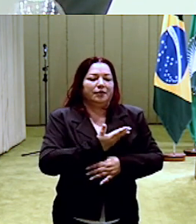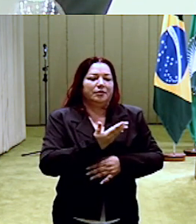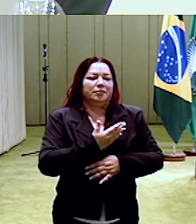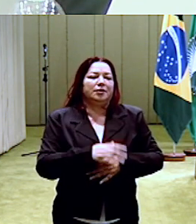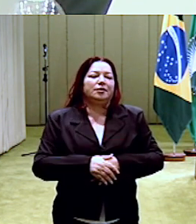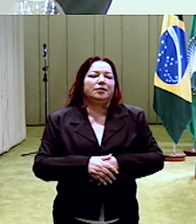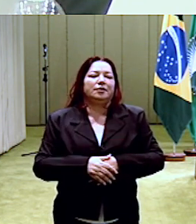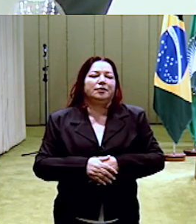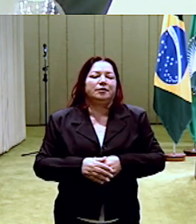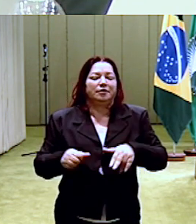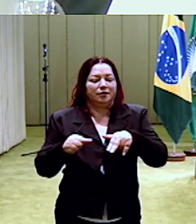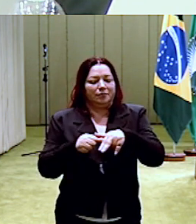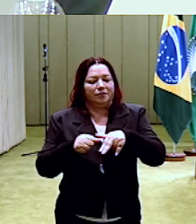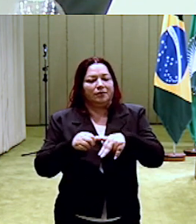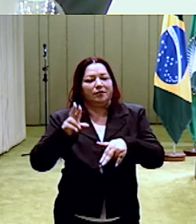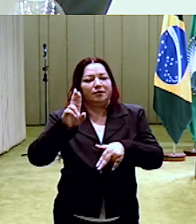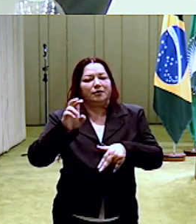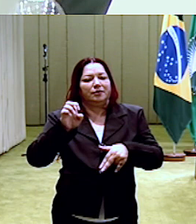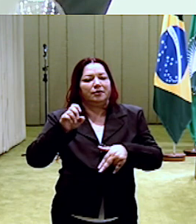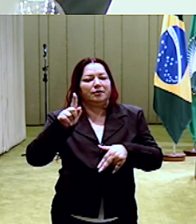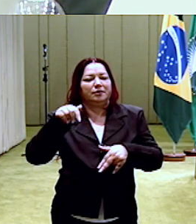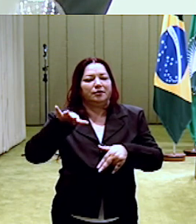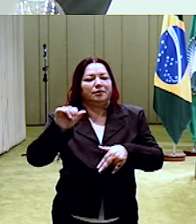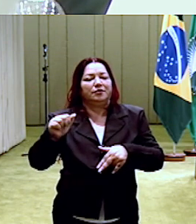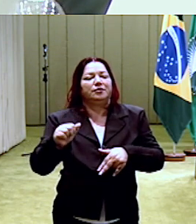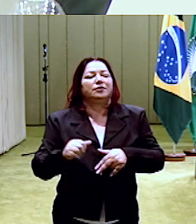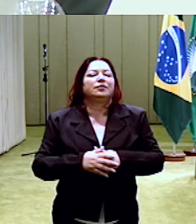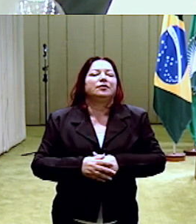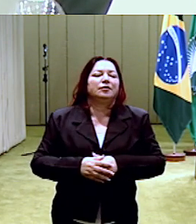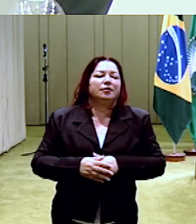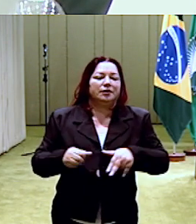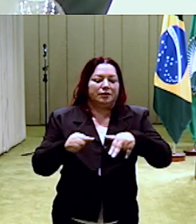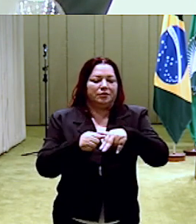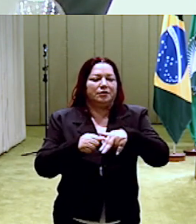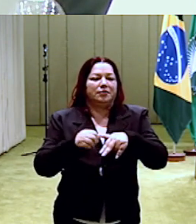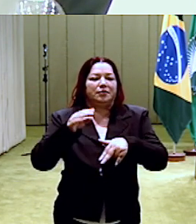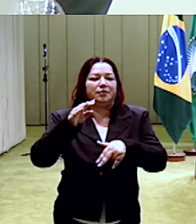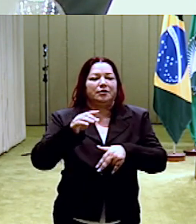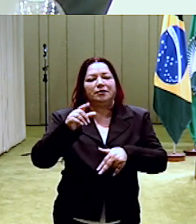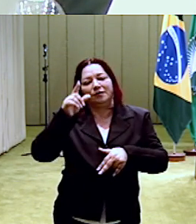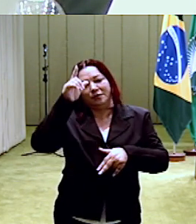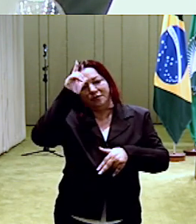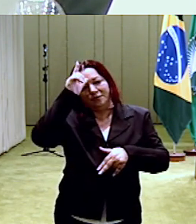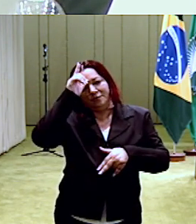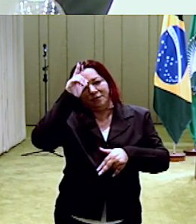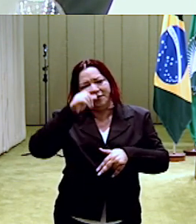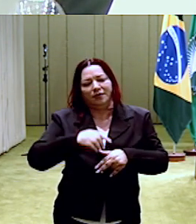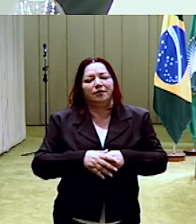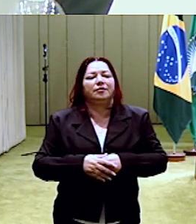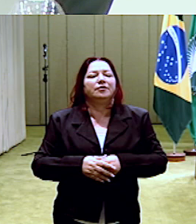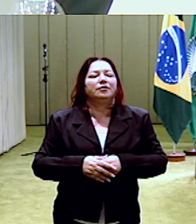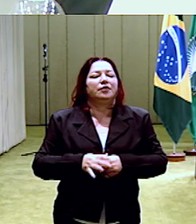de turma, embaixadora Regina Bittencourt, embaixadora do Brasil em Benin, em nome da qual eu agradeço a presença também dos nossos